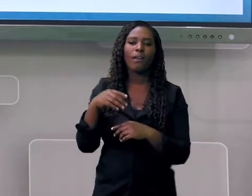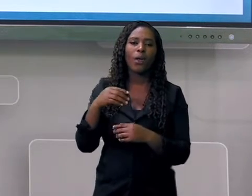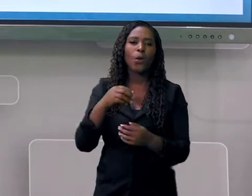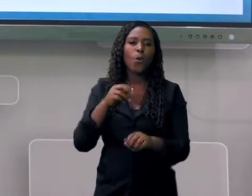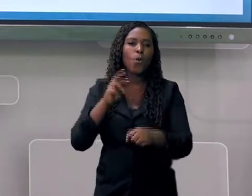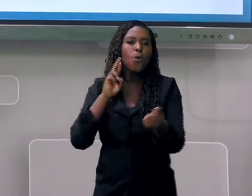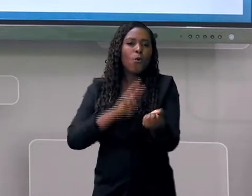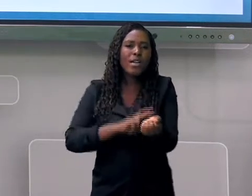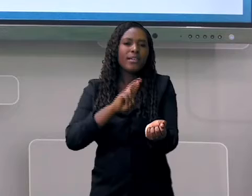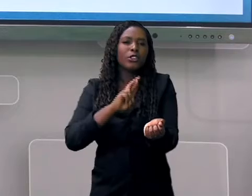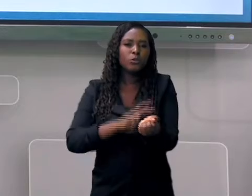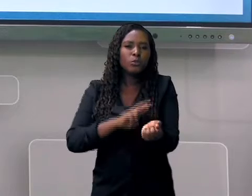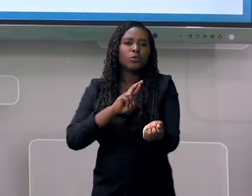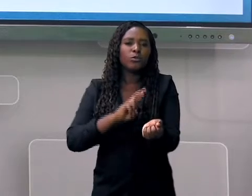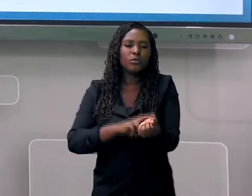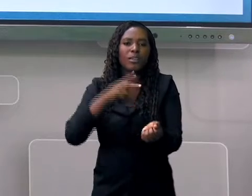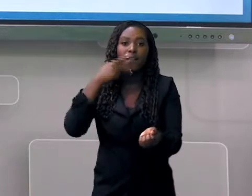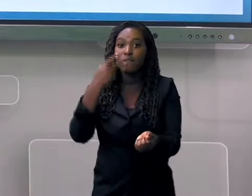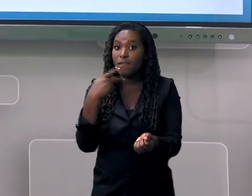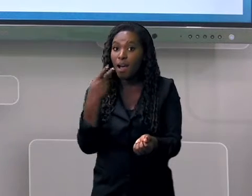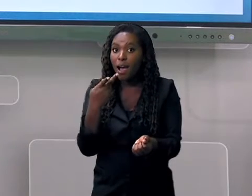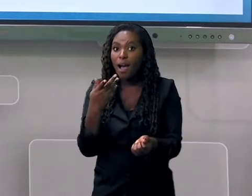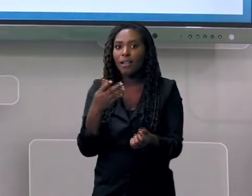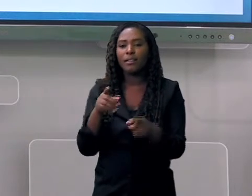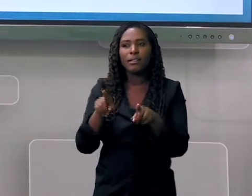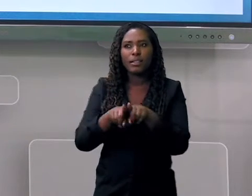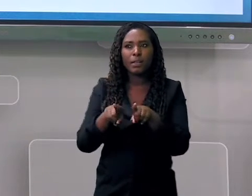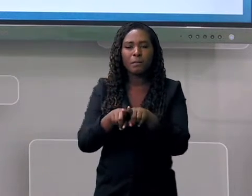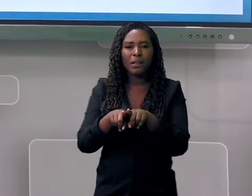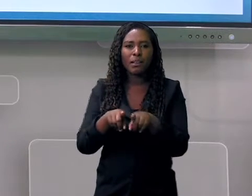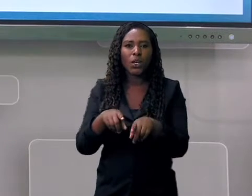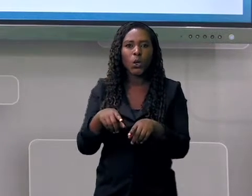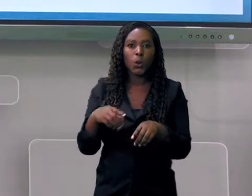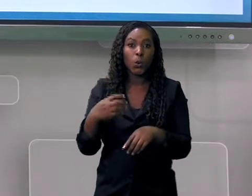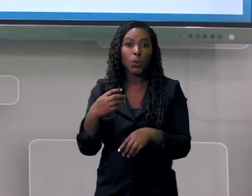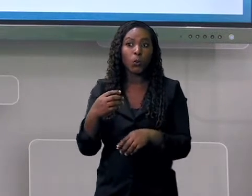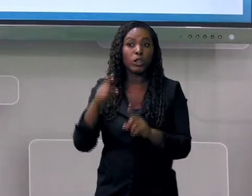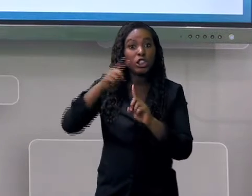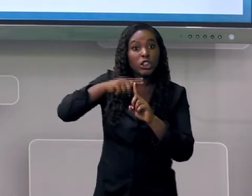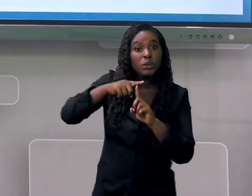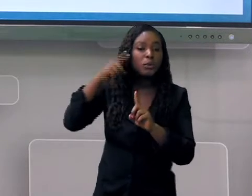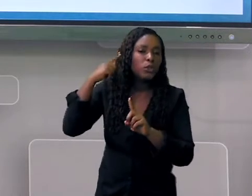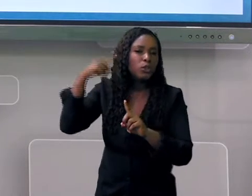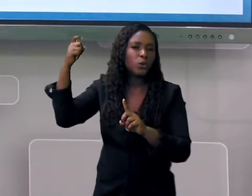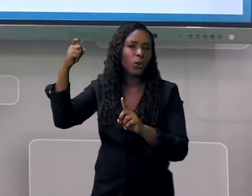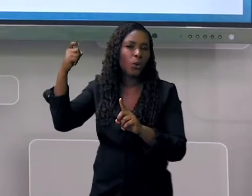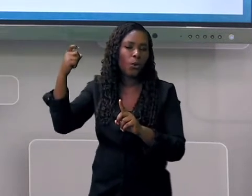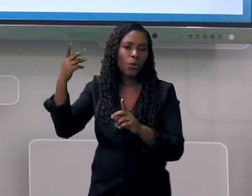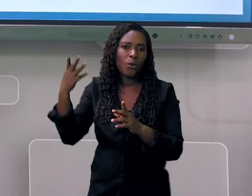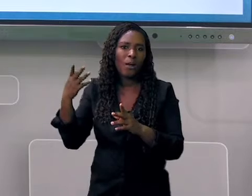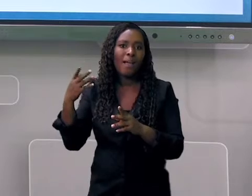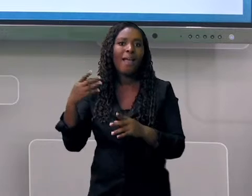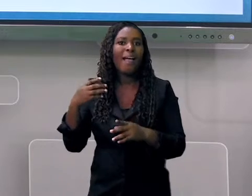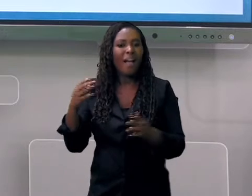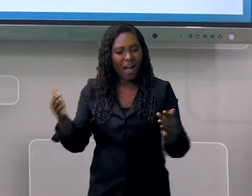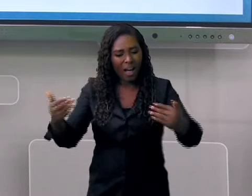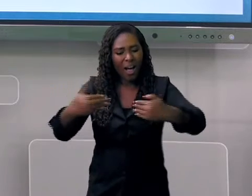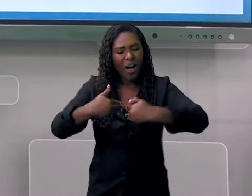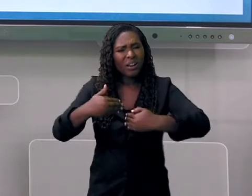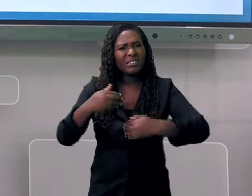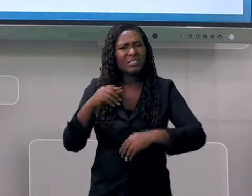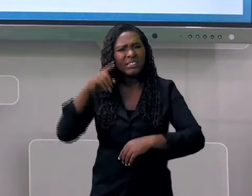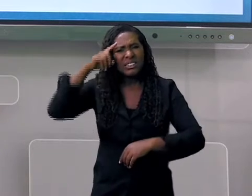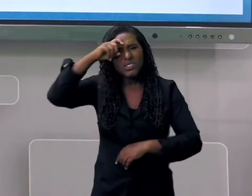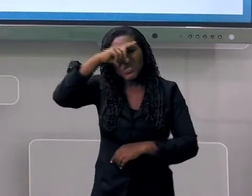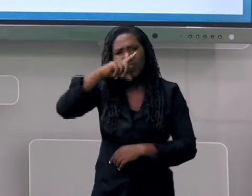que nós falamos. Outros autistas são completamente não verbais, mas eles encontraram uma forma de